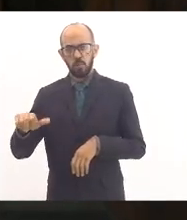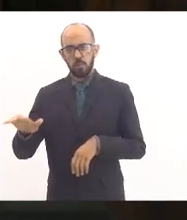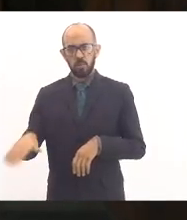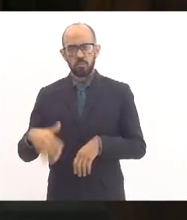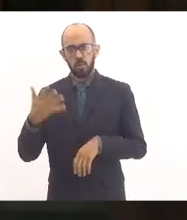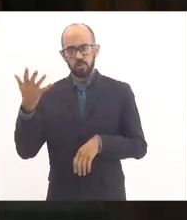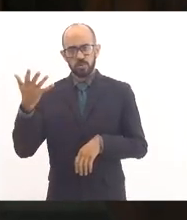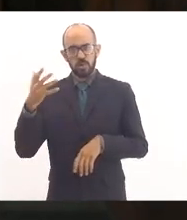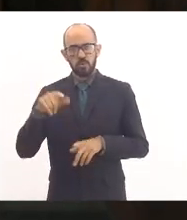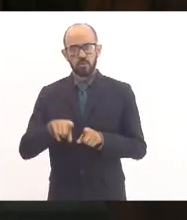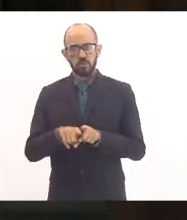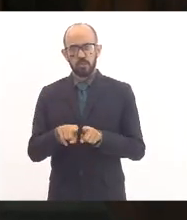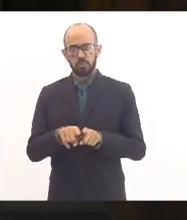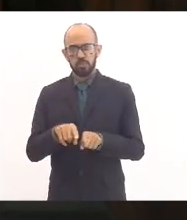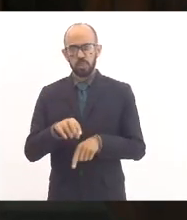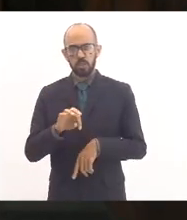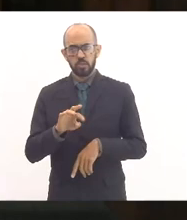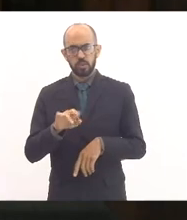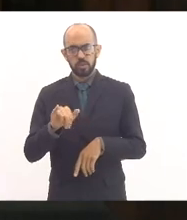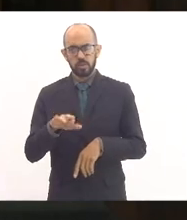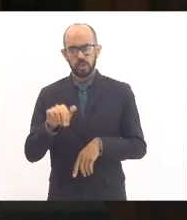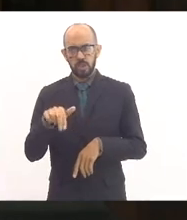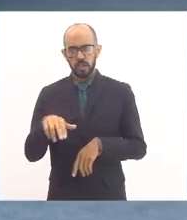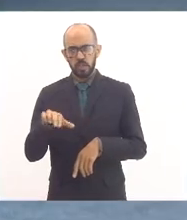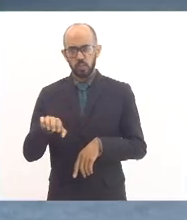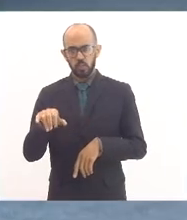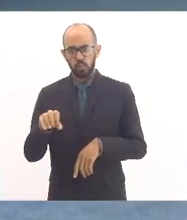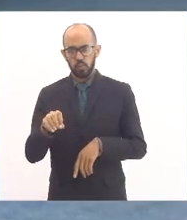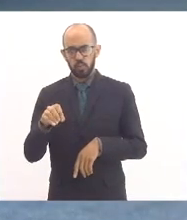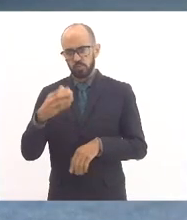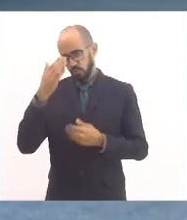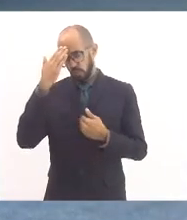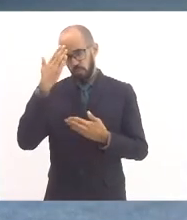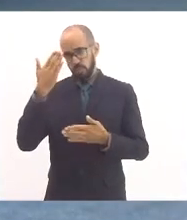triénio incidiam sobre HP Muito obrigado a